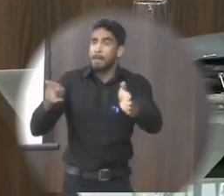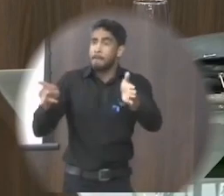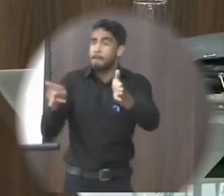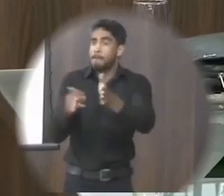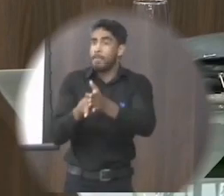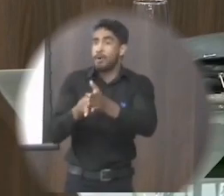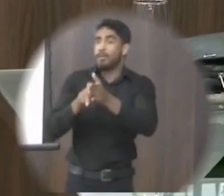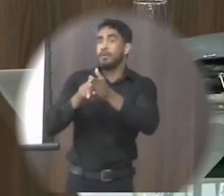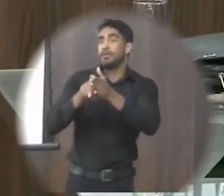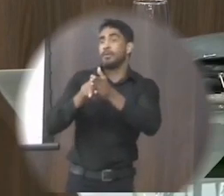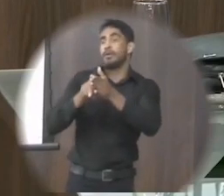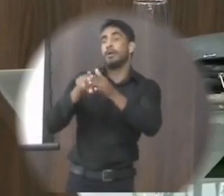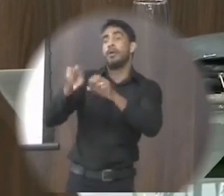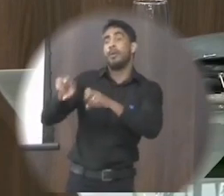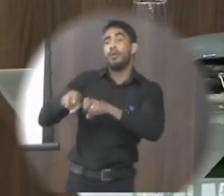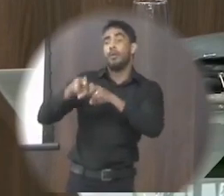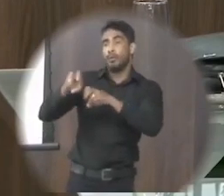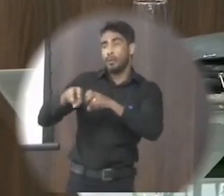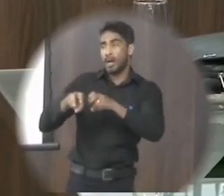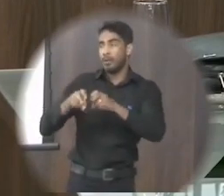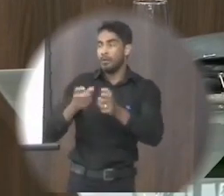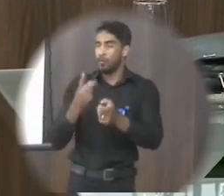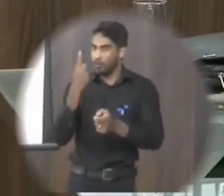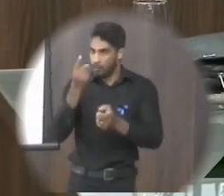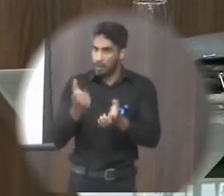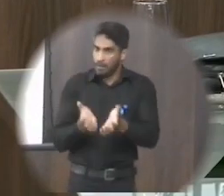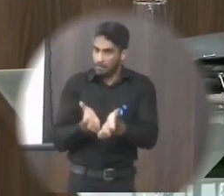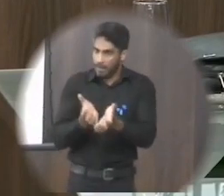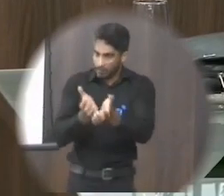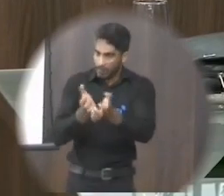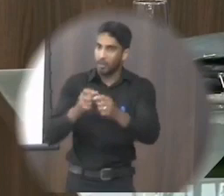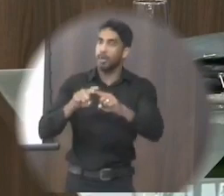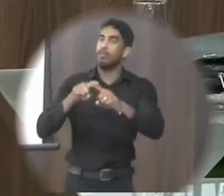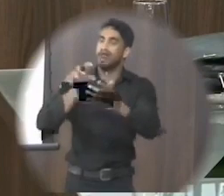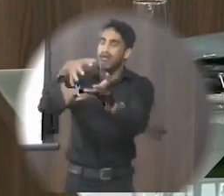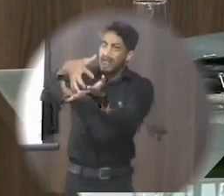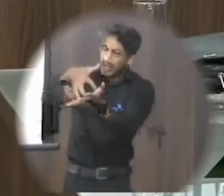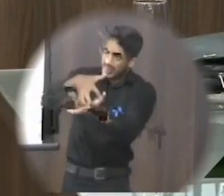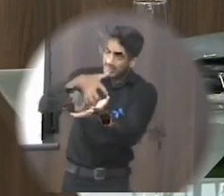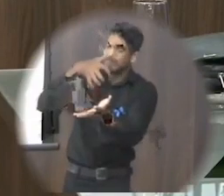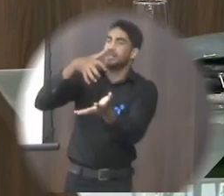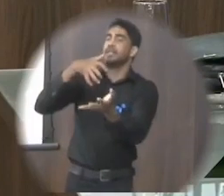está incluído uma patrol, uma retrocavadeira,